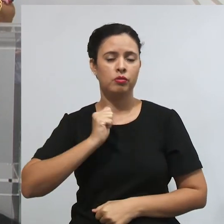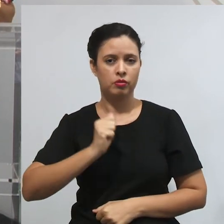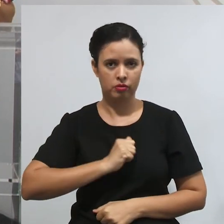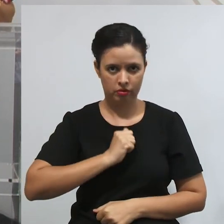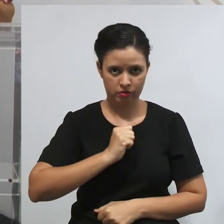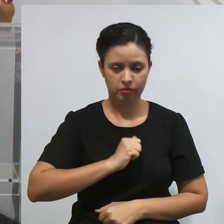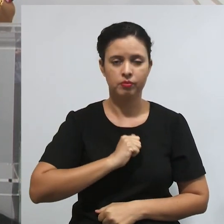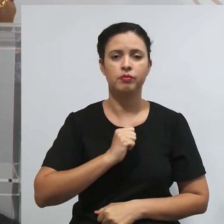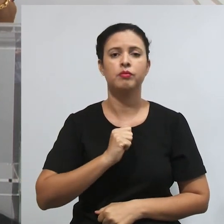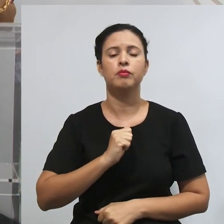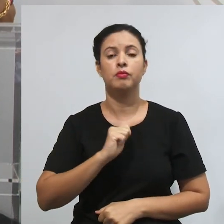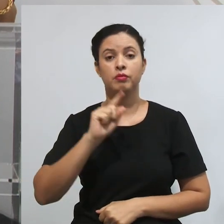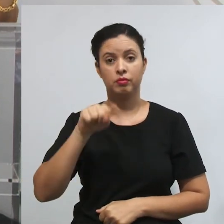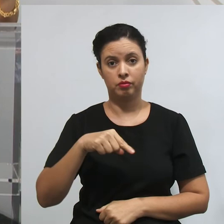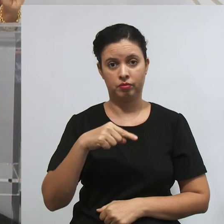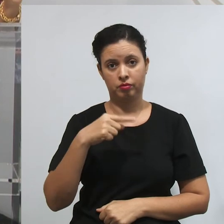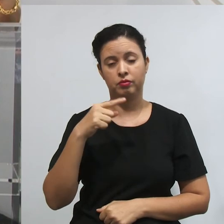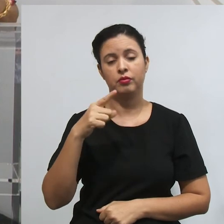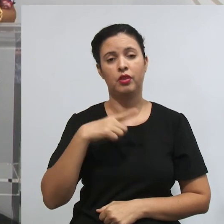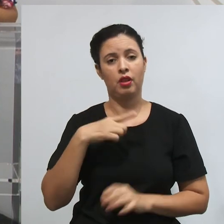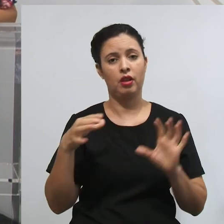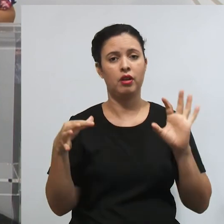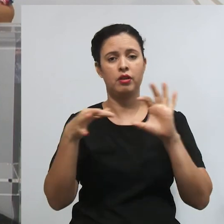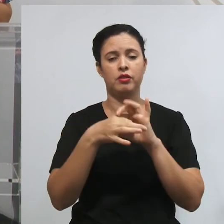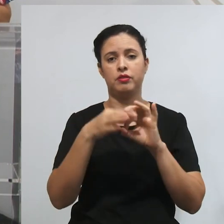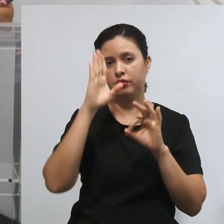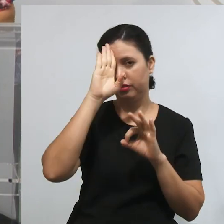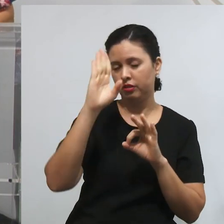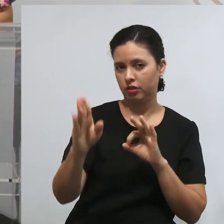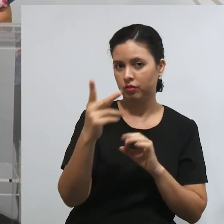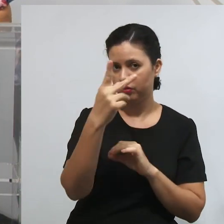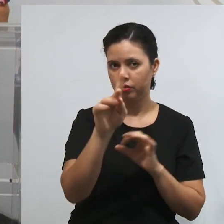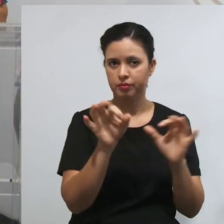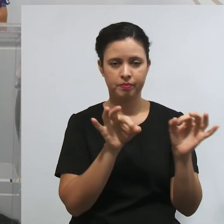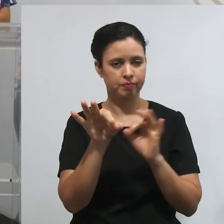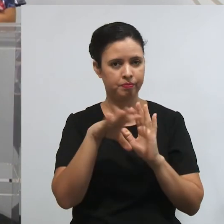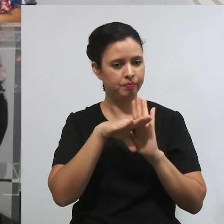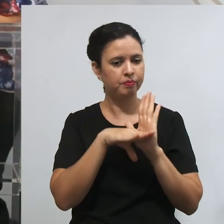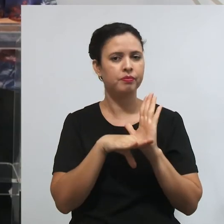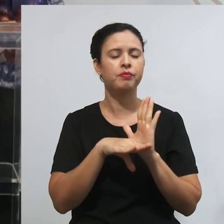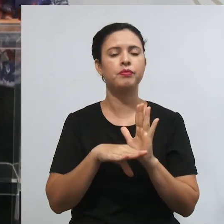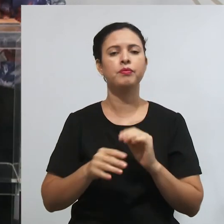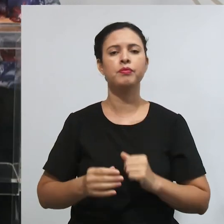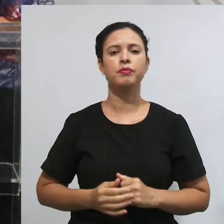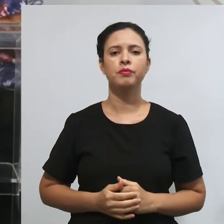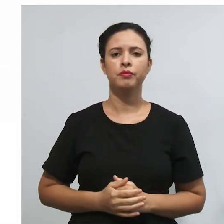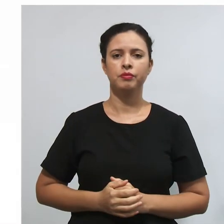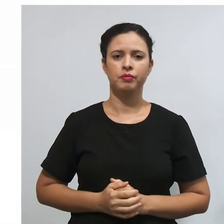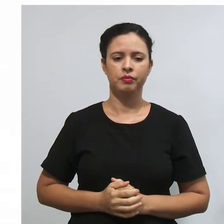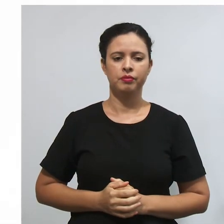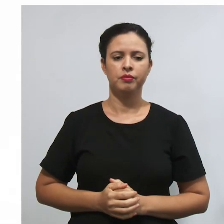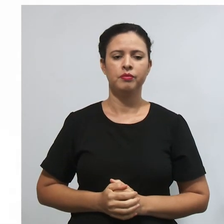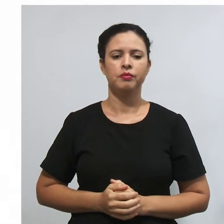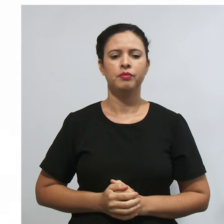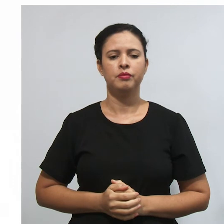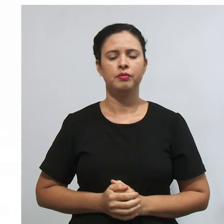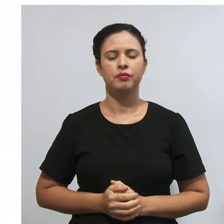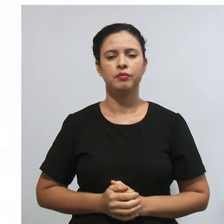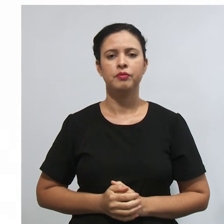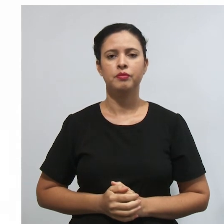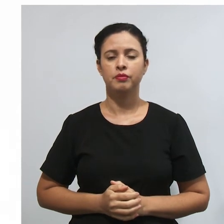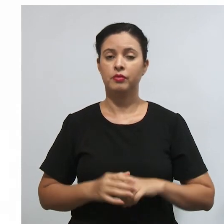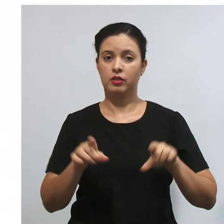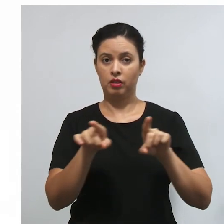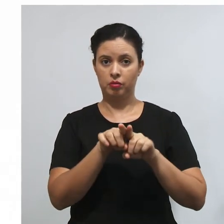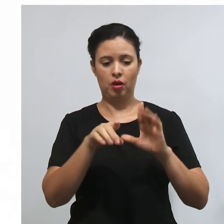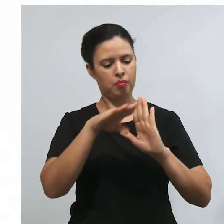antropológica, né? Então, isso tudo tem relação diretamente com o seu planejamento. Ainda podemos dizer que as funções do